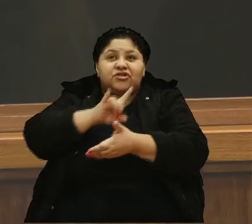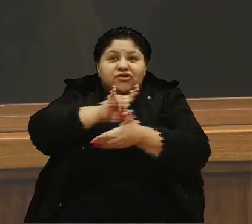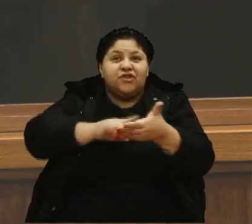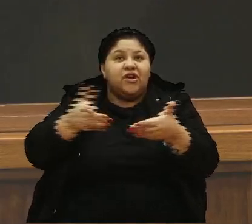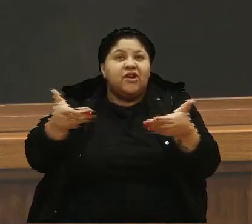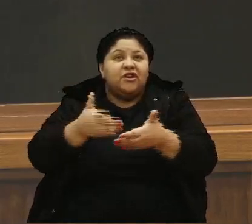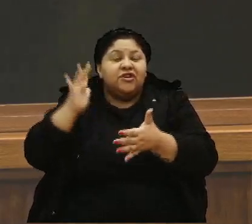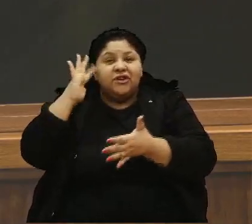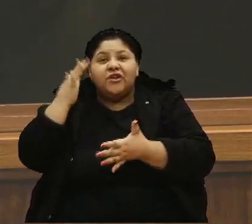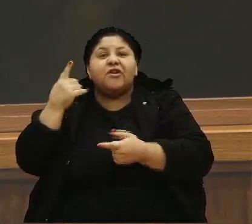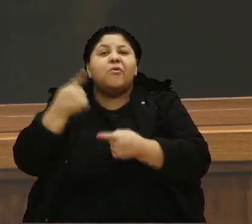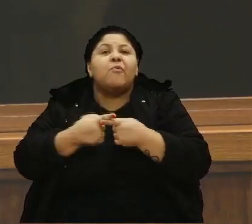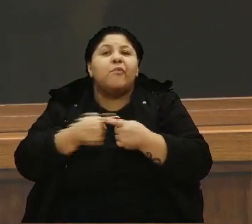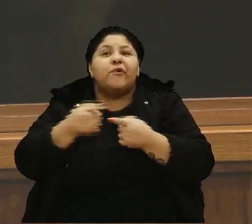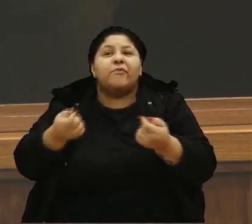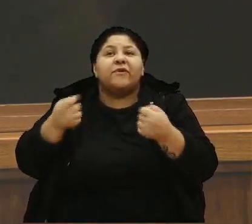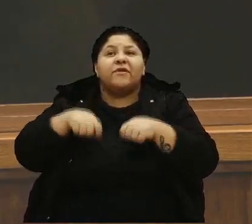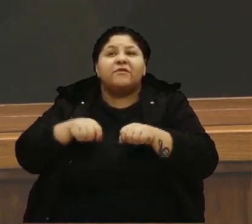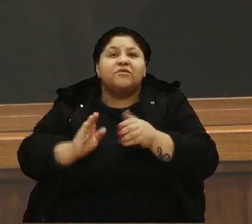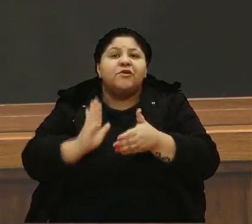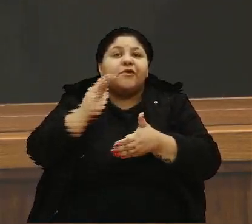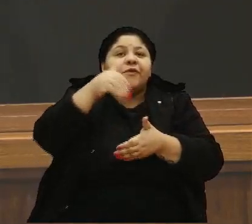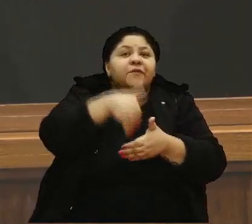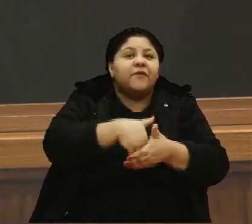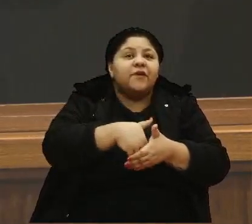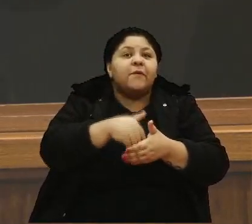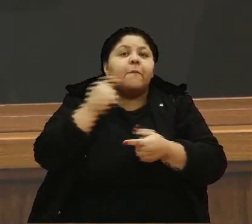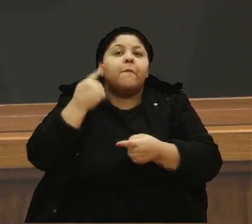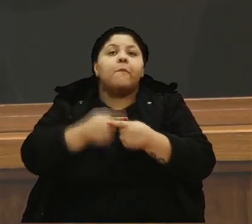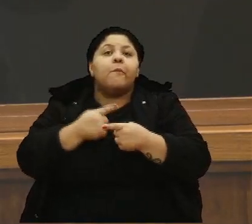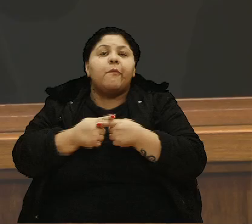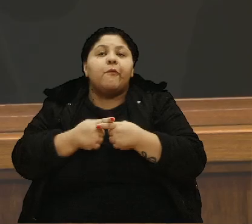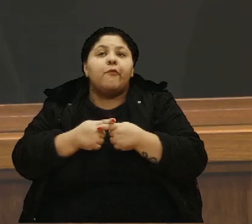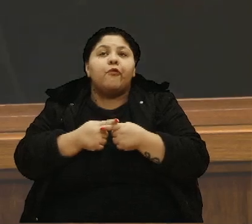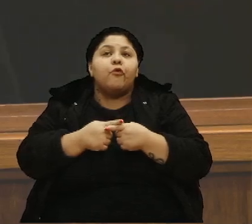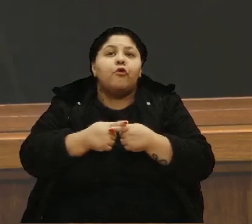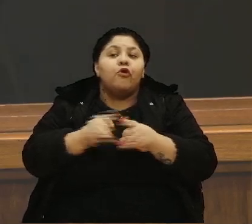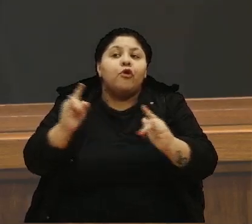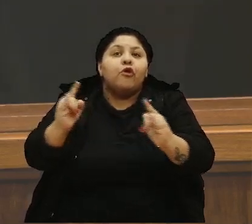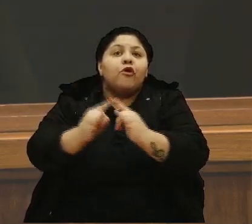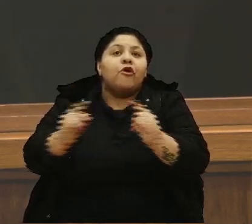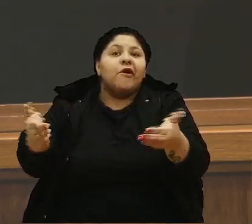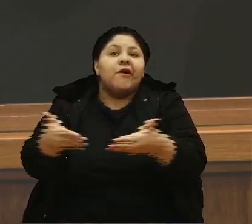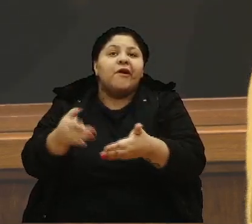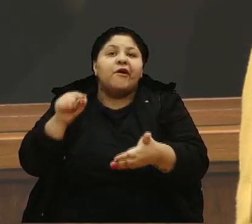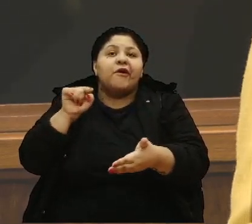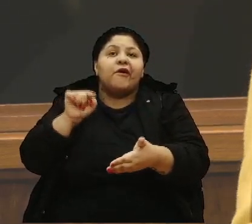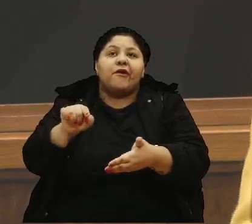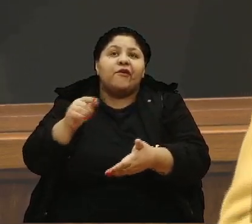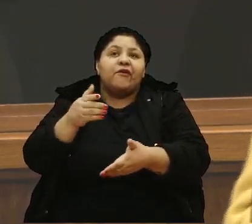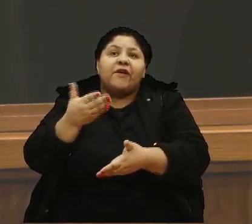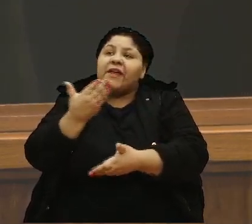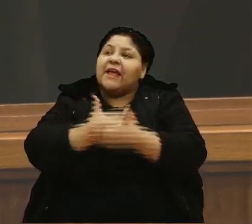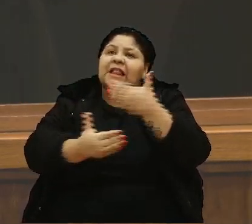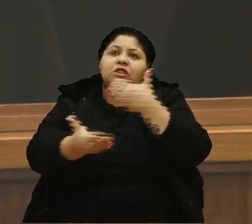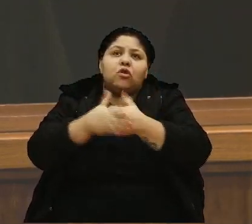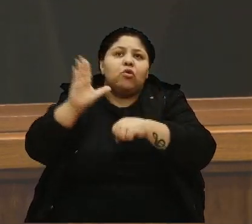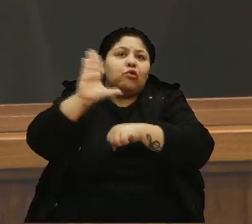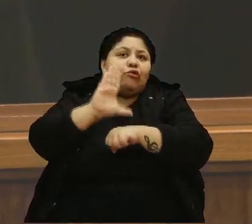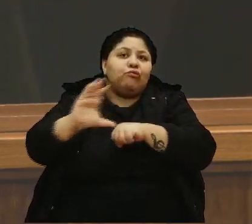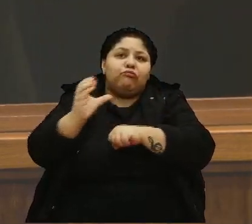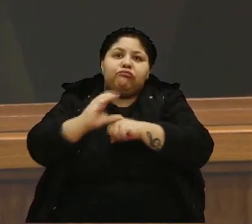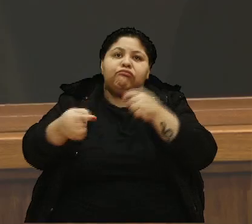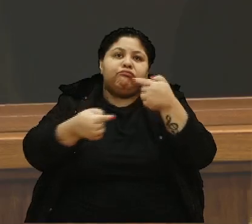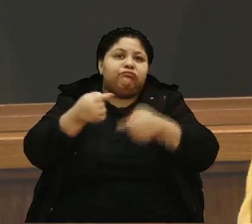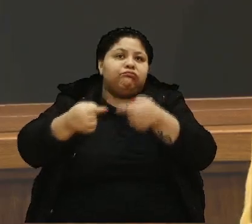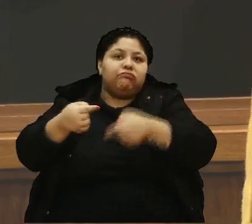tinha resolvido, por que precisa voltar e por que aquele instituto agora diz que é todo inconstitucional. Então, realmente,